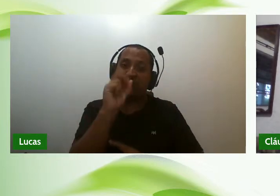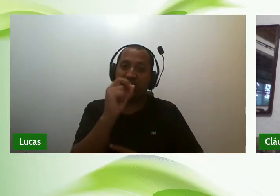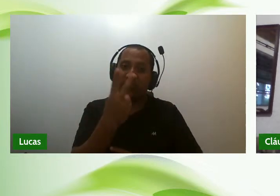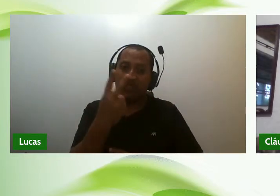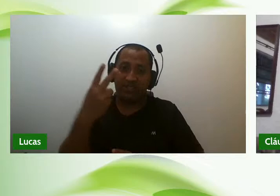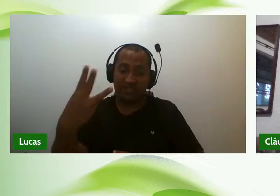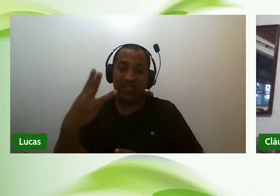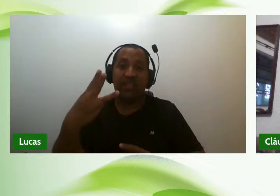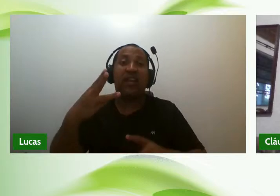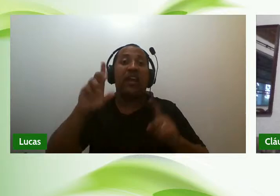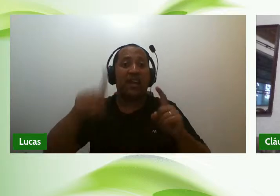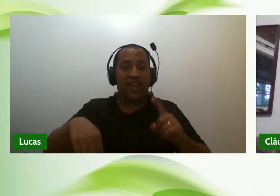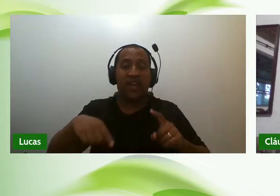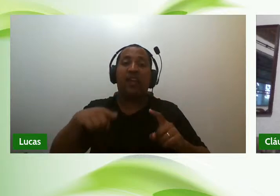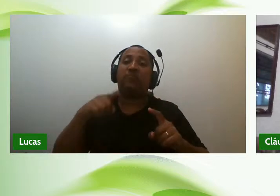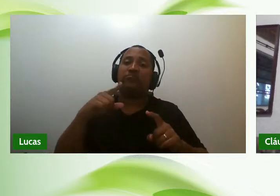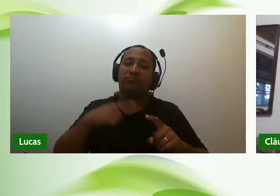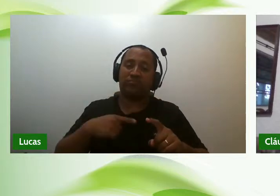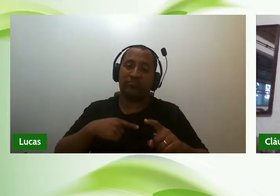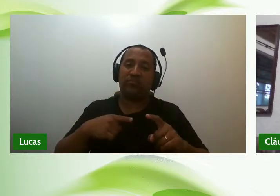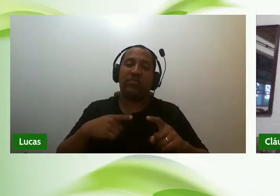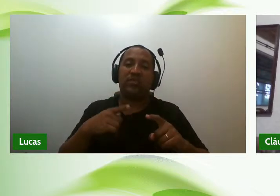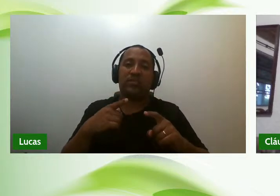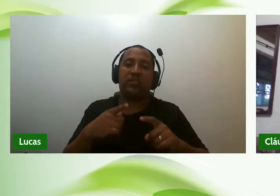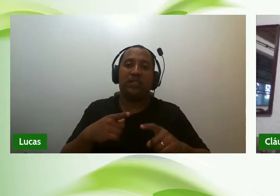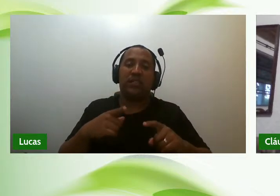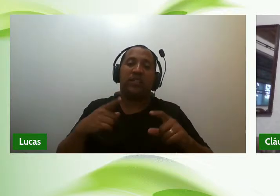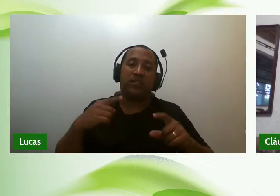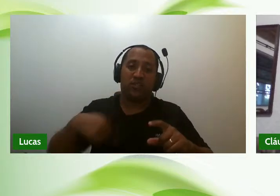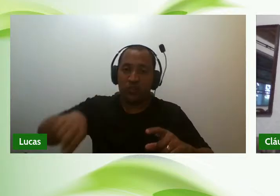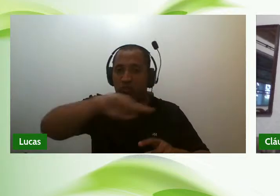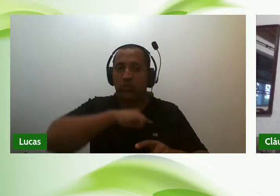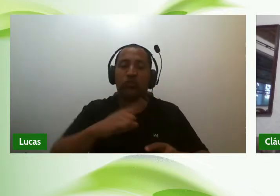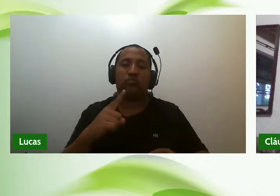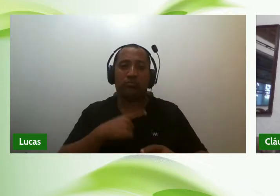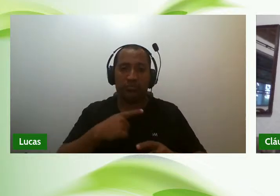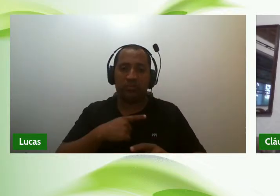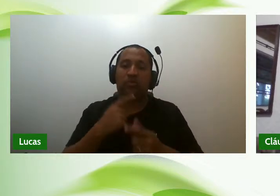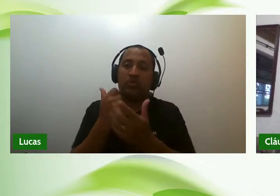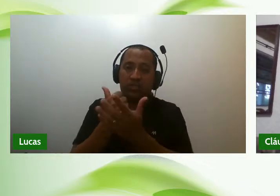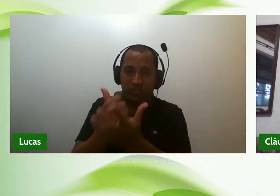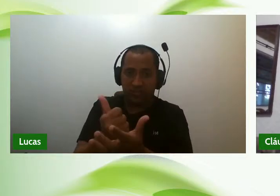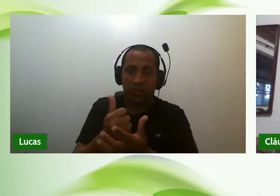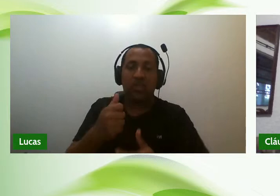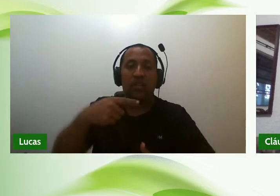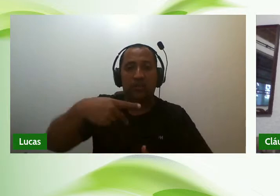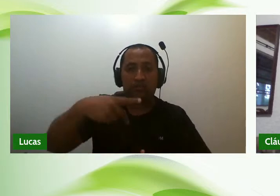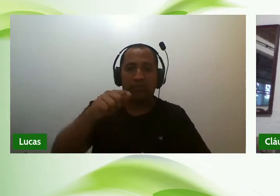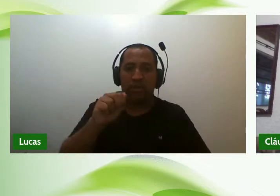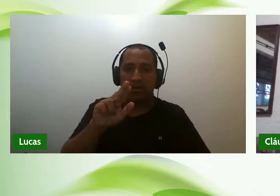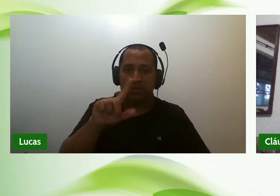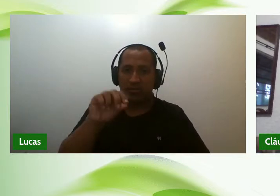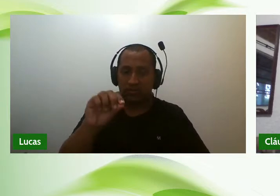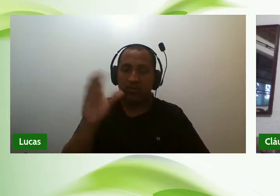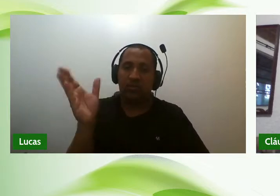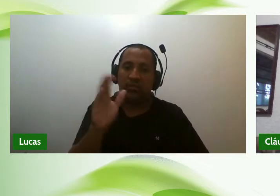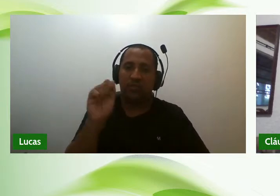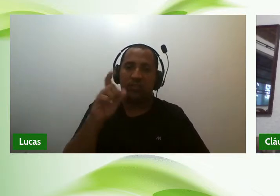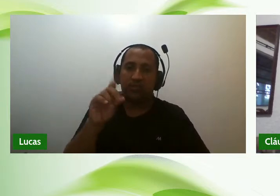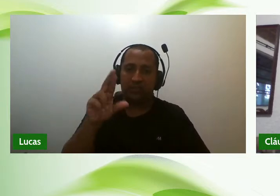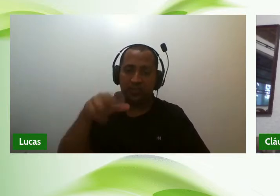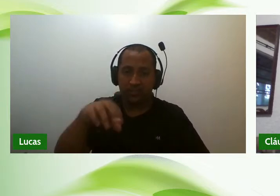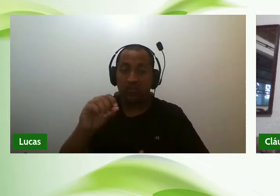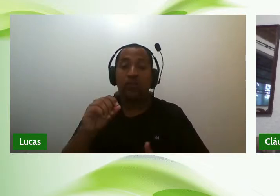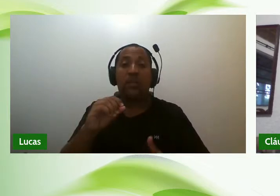sendo transmitida ao vivo, e para tal, nós contamos com o apoio do nosso colega Paulo Adriano. Na interpretação da